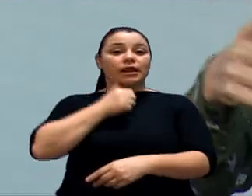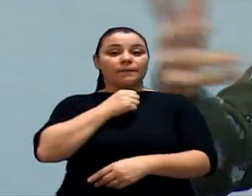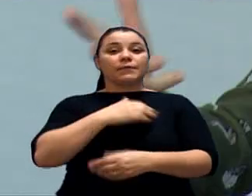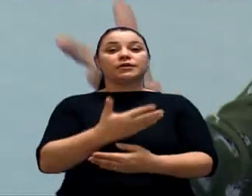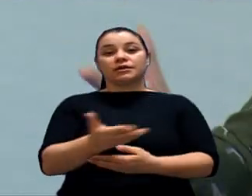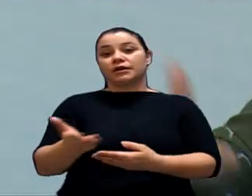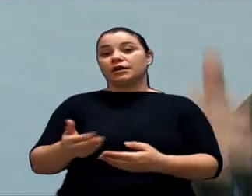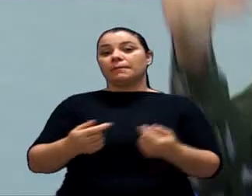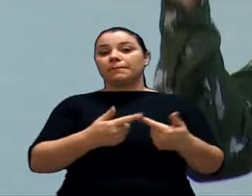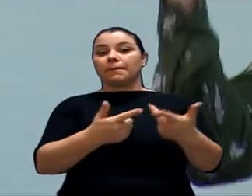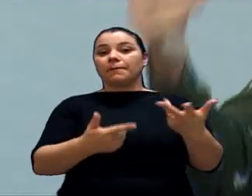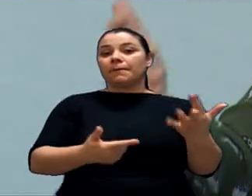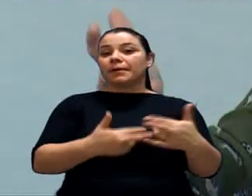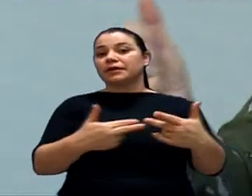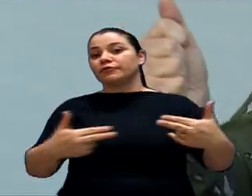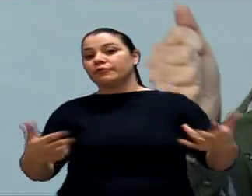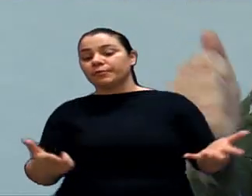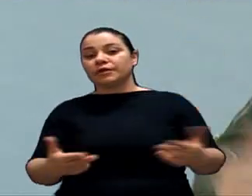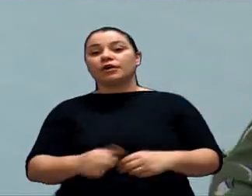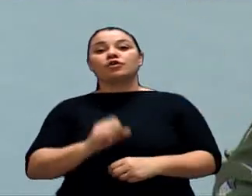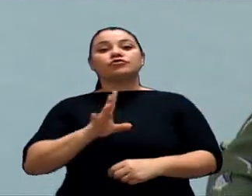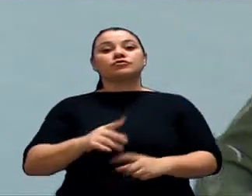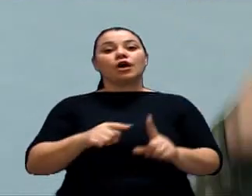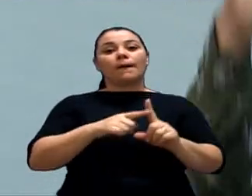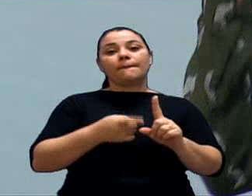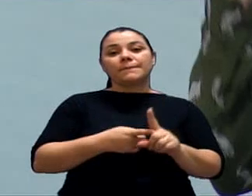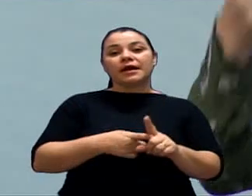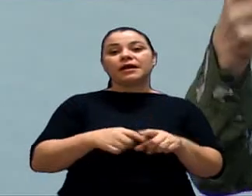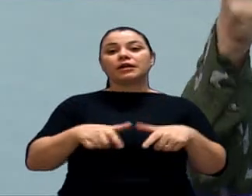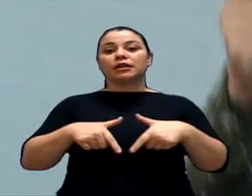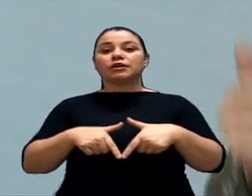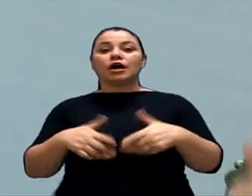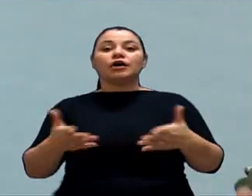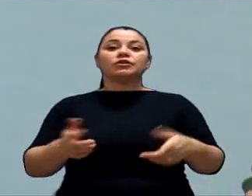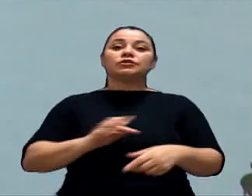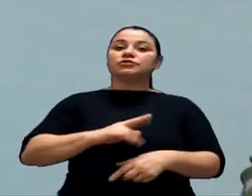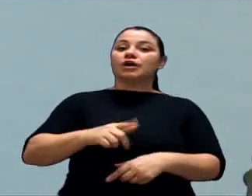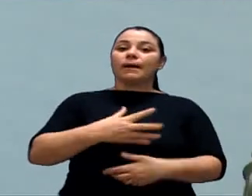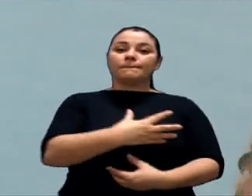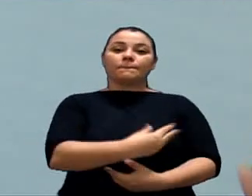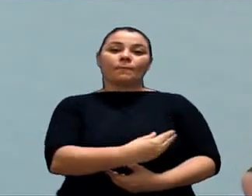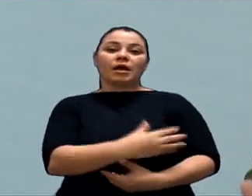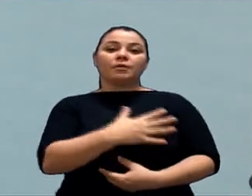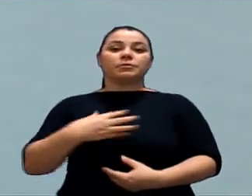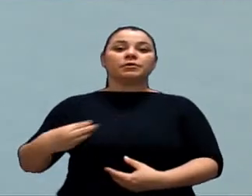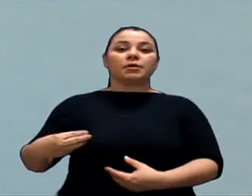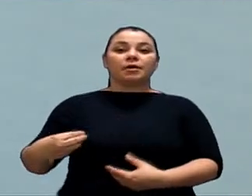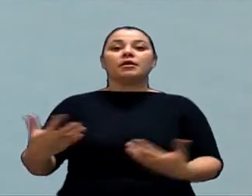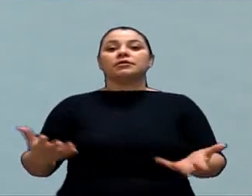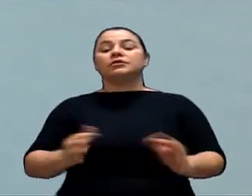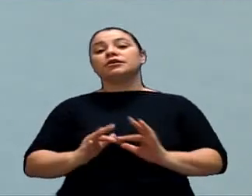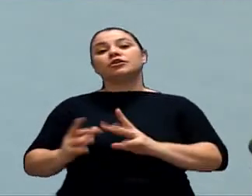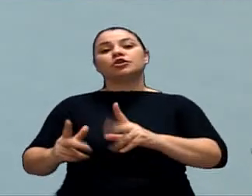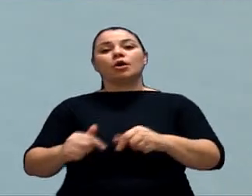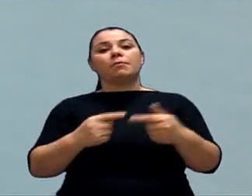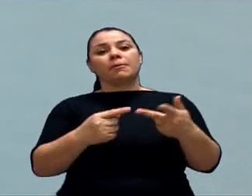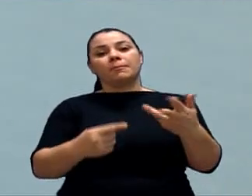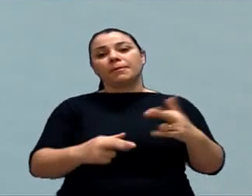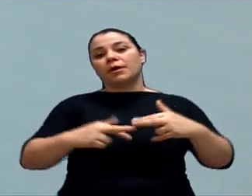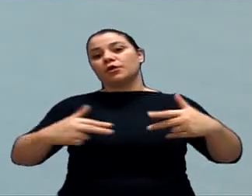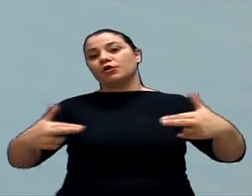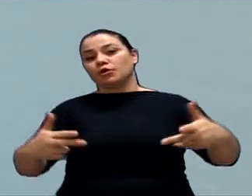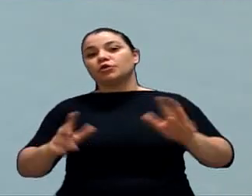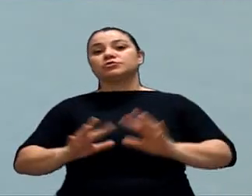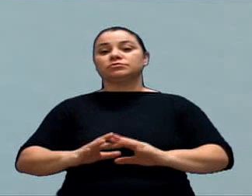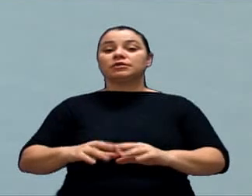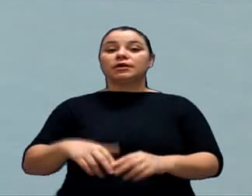relação a diversas outras, não só o Papa Nicolau, o exame de mama, mas tantos outros dados. Inclusive, tem pessoas